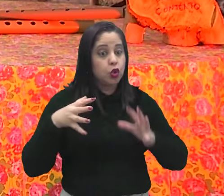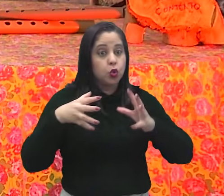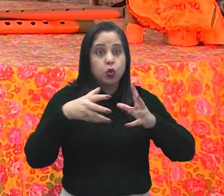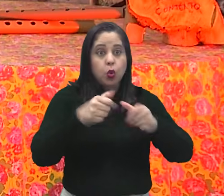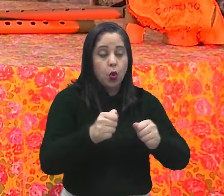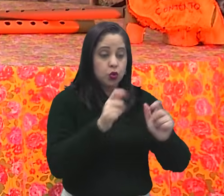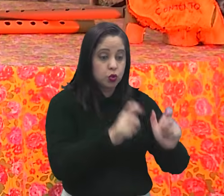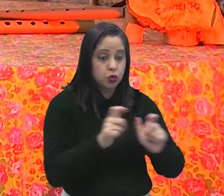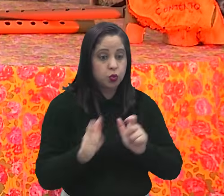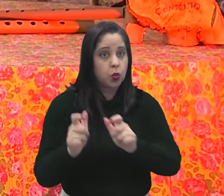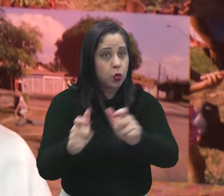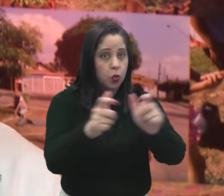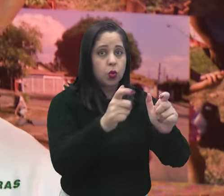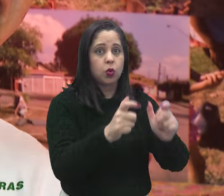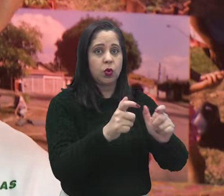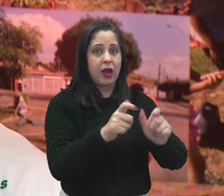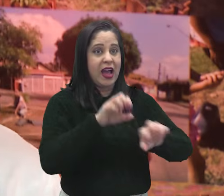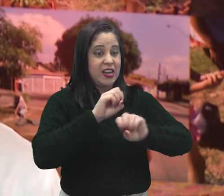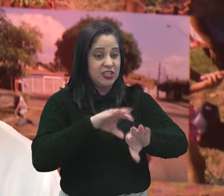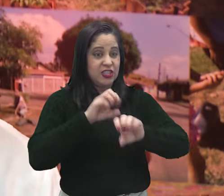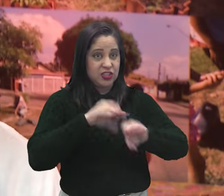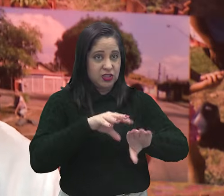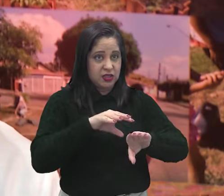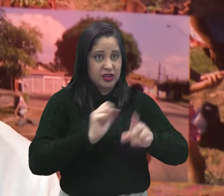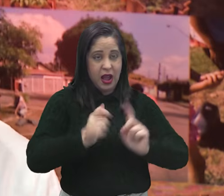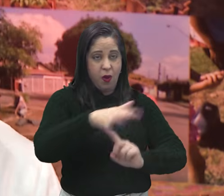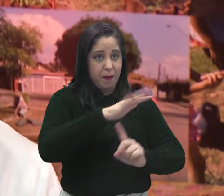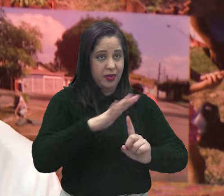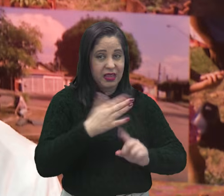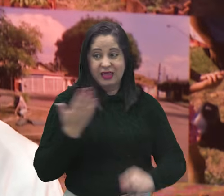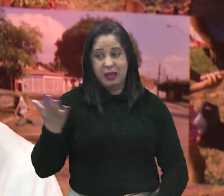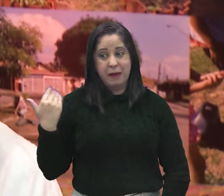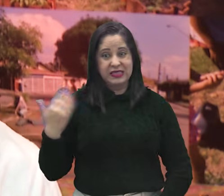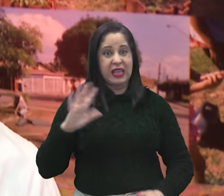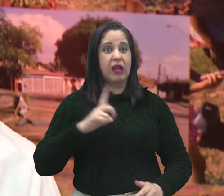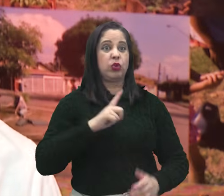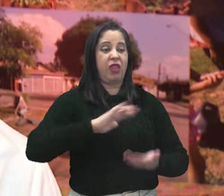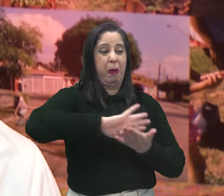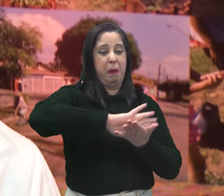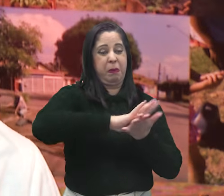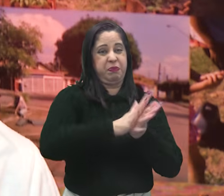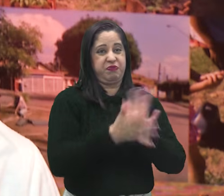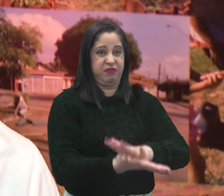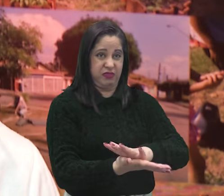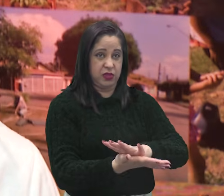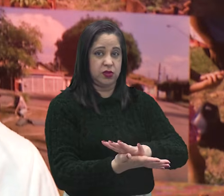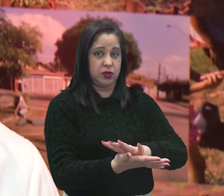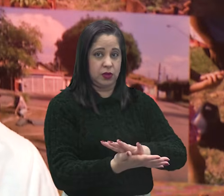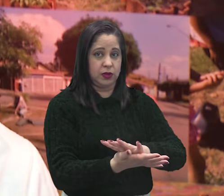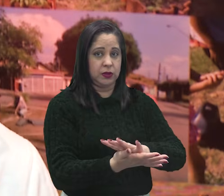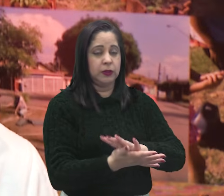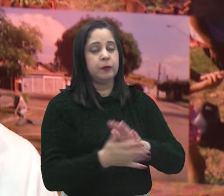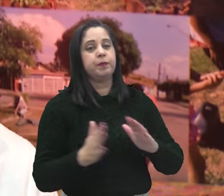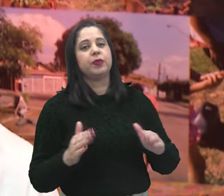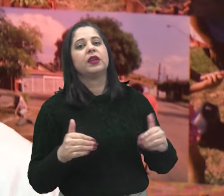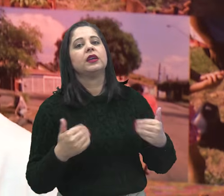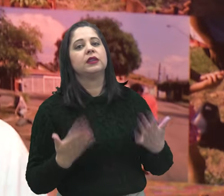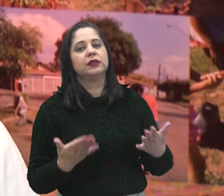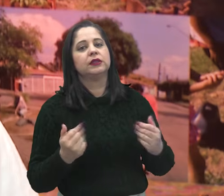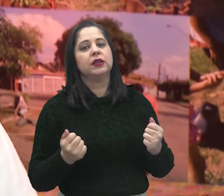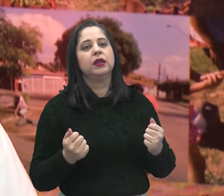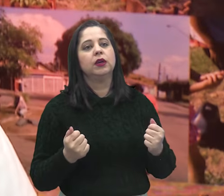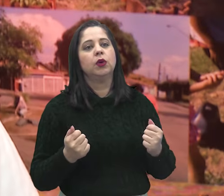eram áreas degradadas. O Ecomuseu, dentro da 4ª edição do projeto, que vai até 2028, tem que